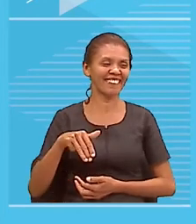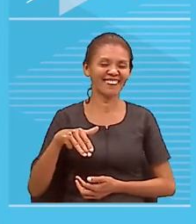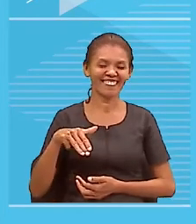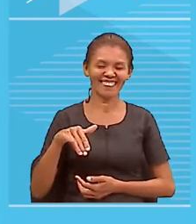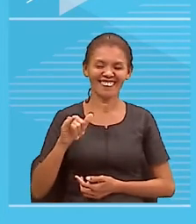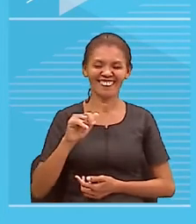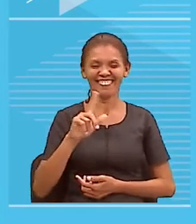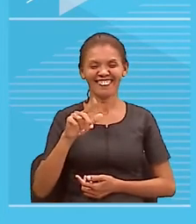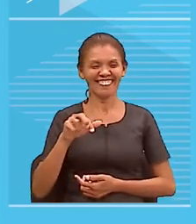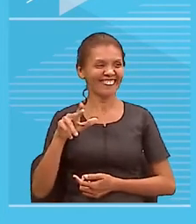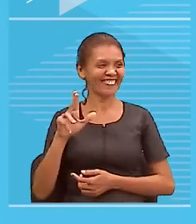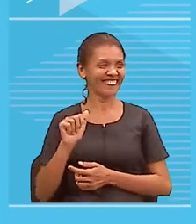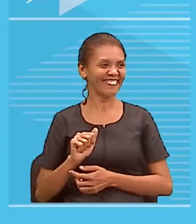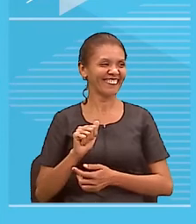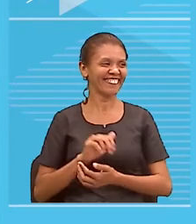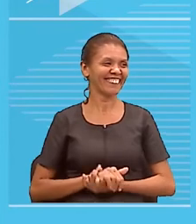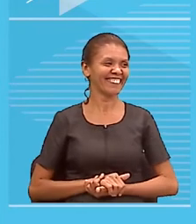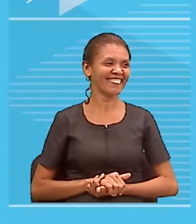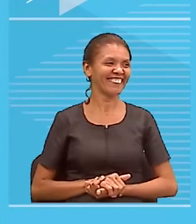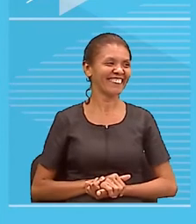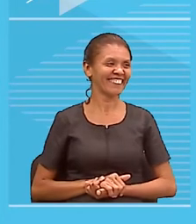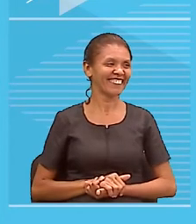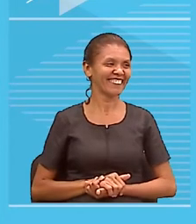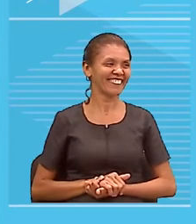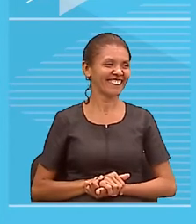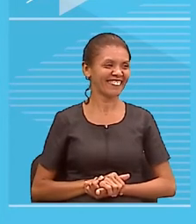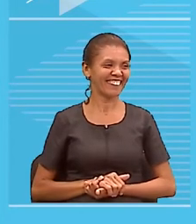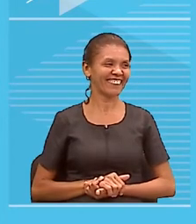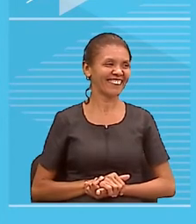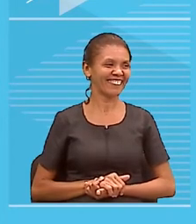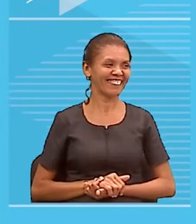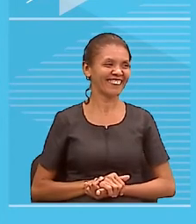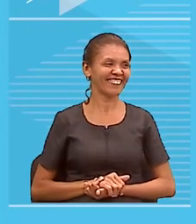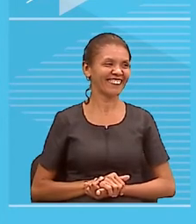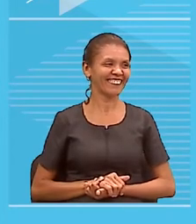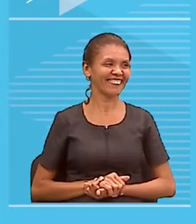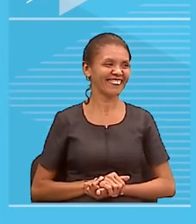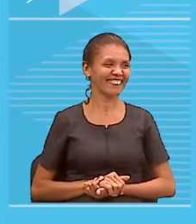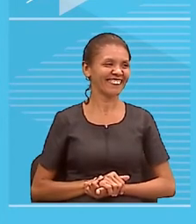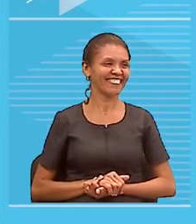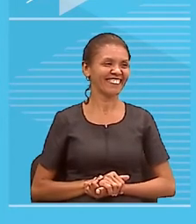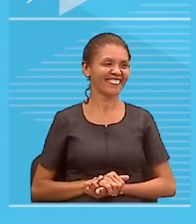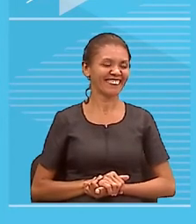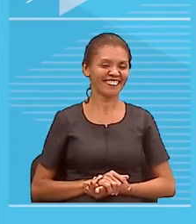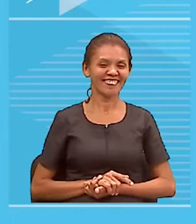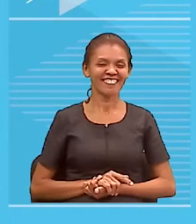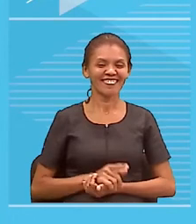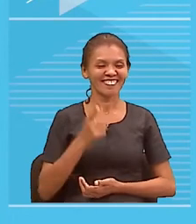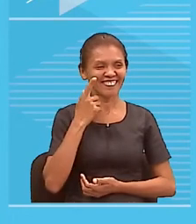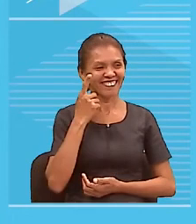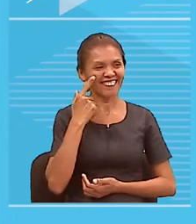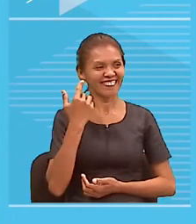aí você quer encher o bucho você vai procurar o que minha gente a maizena